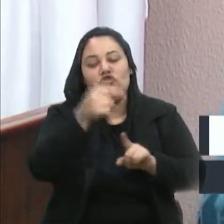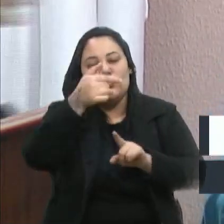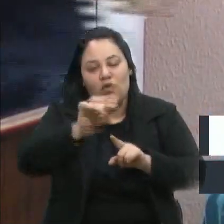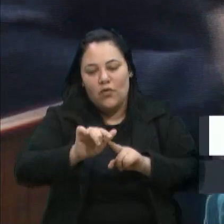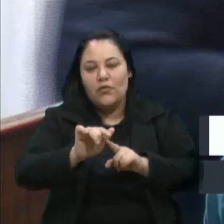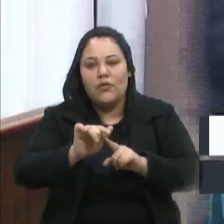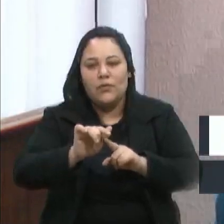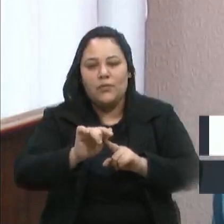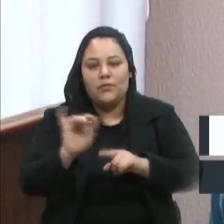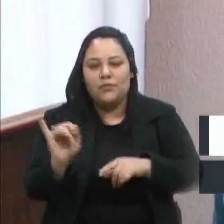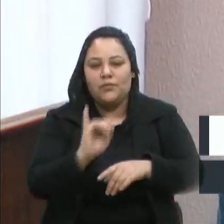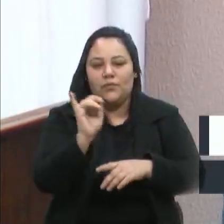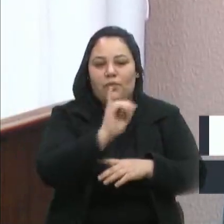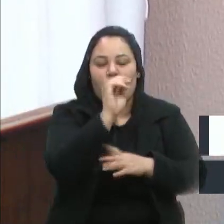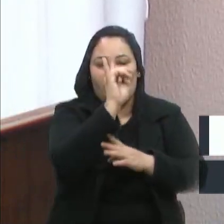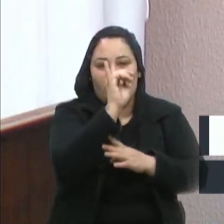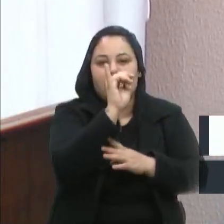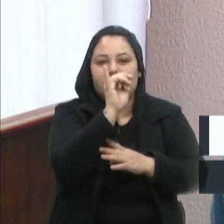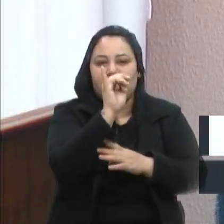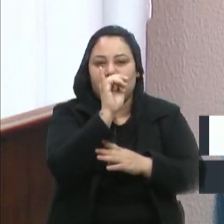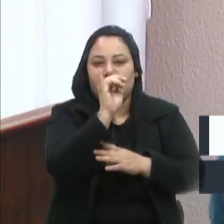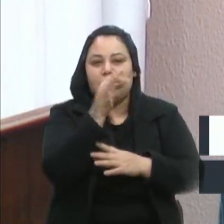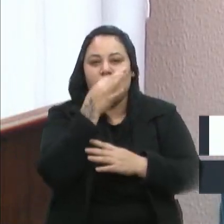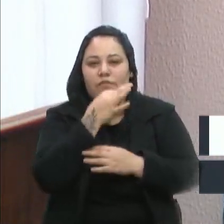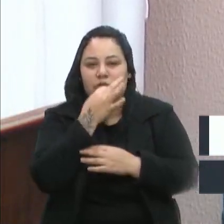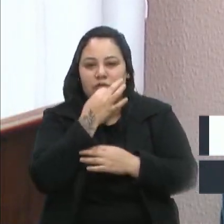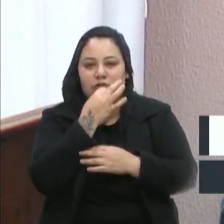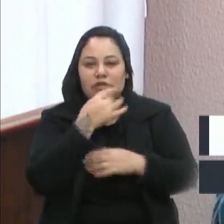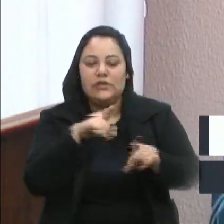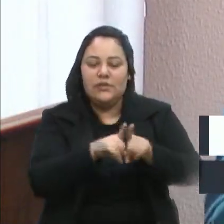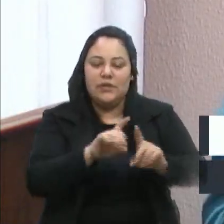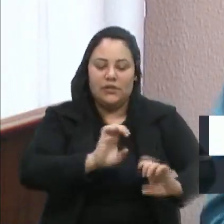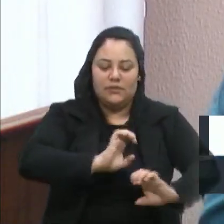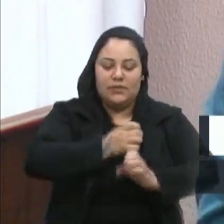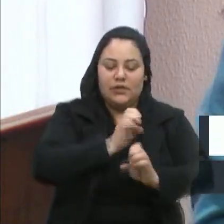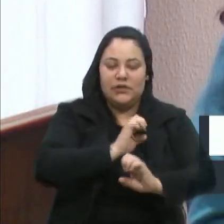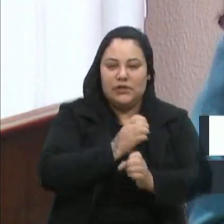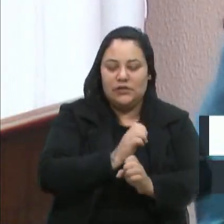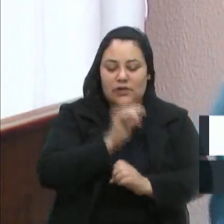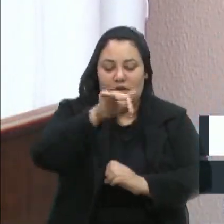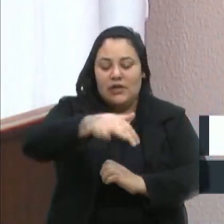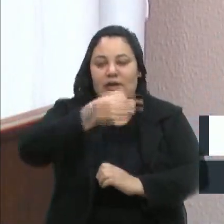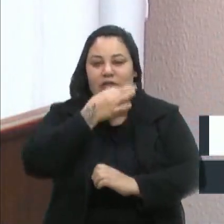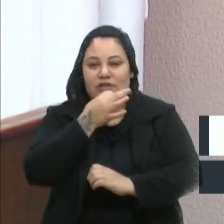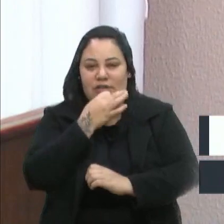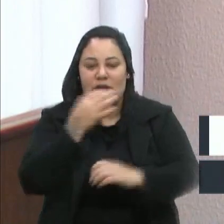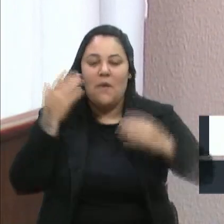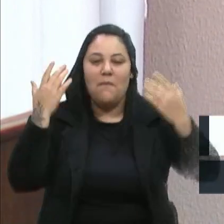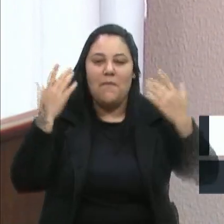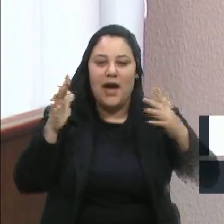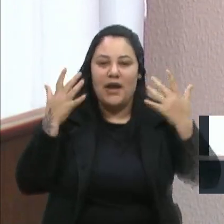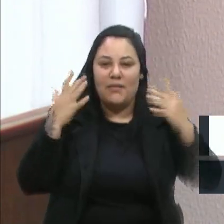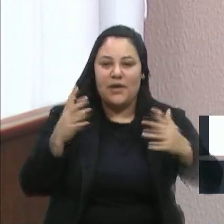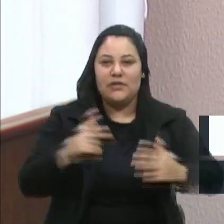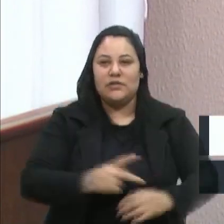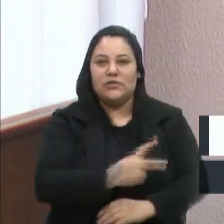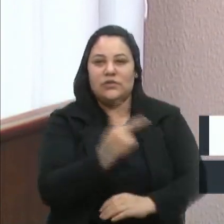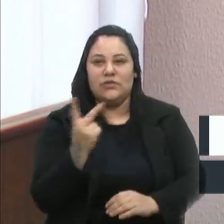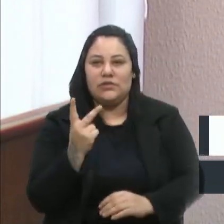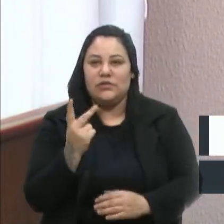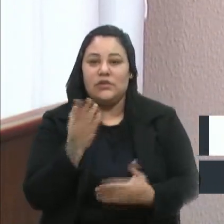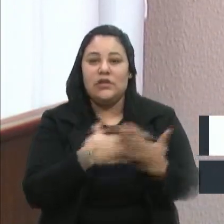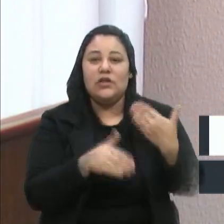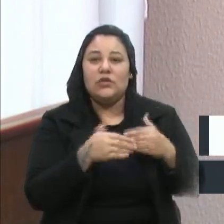nesse momento de desenvolvimento e de estar empreendendo na nossa cidade. Parabéns aos dois Se possível, e a todos uma os